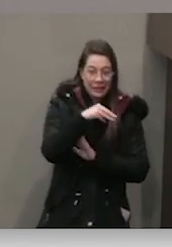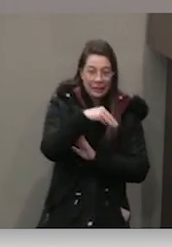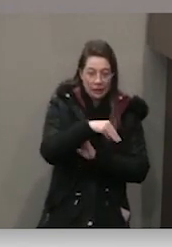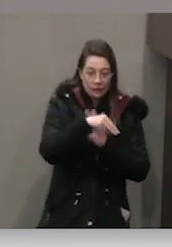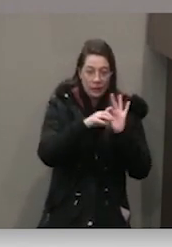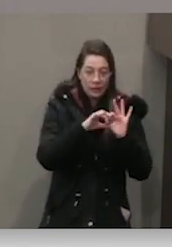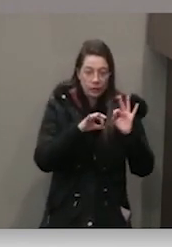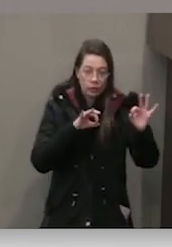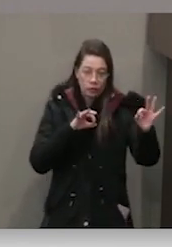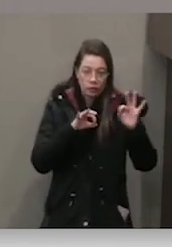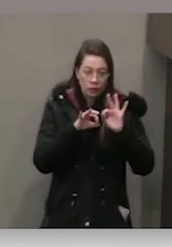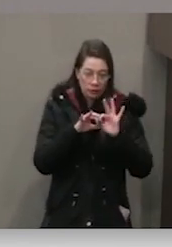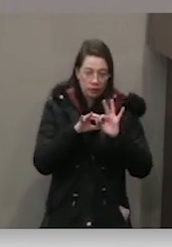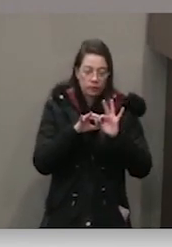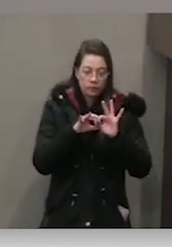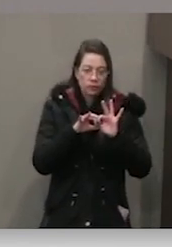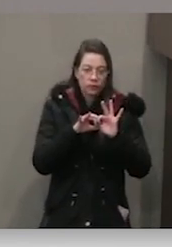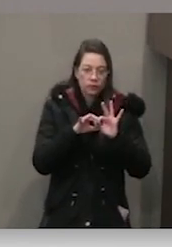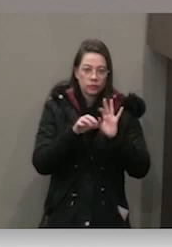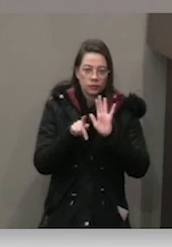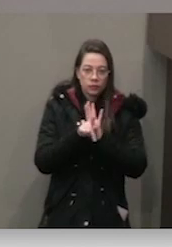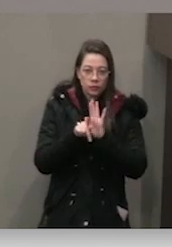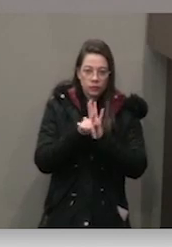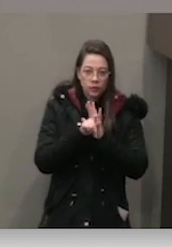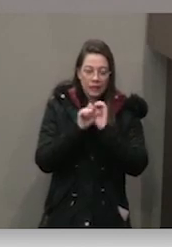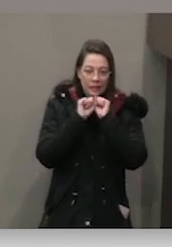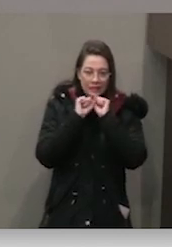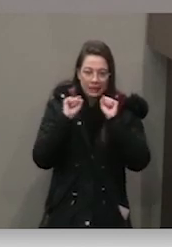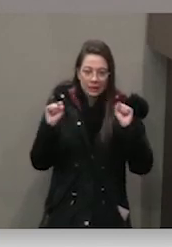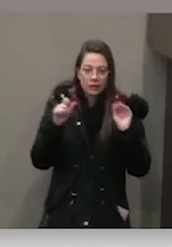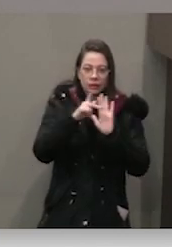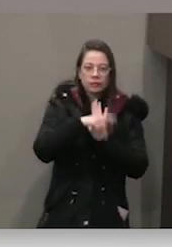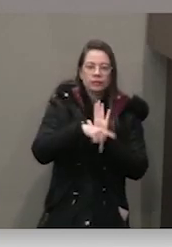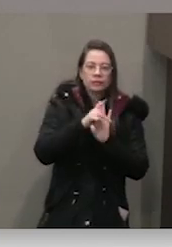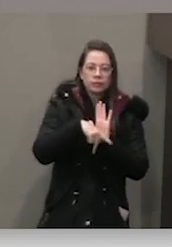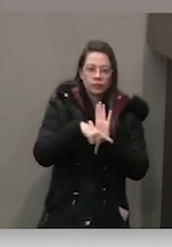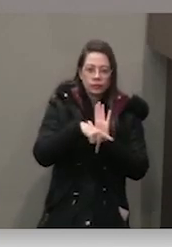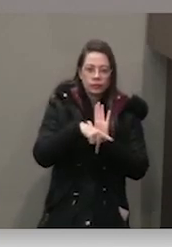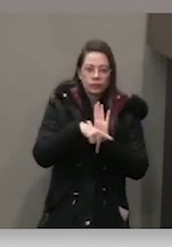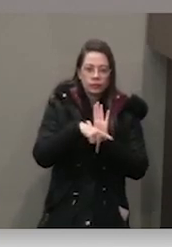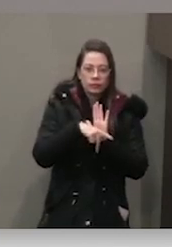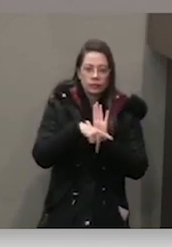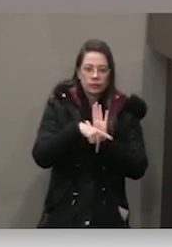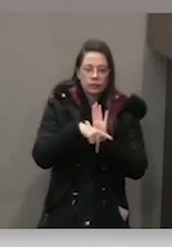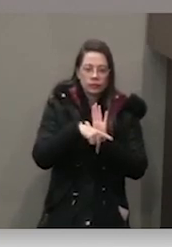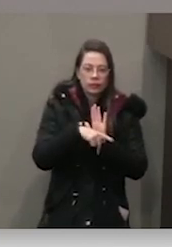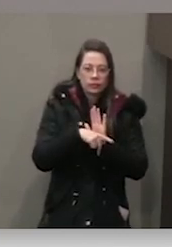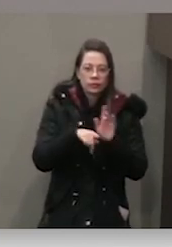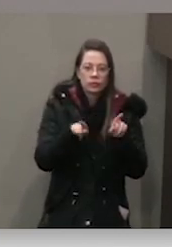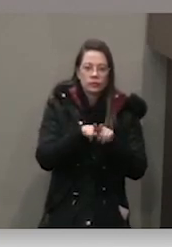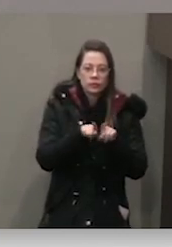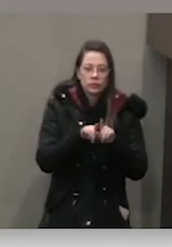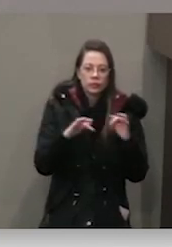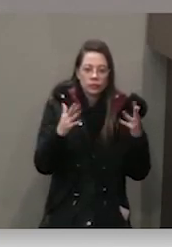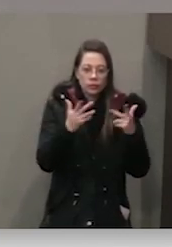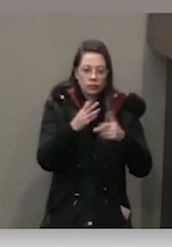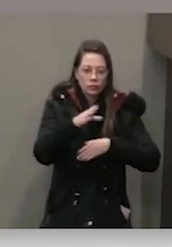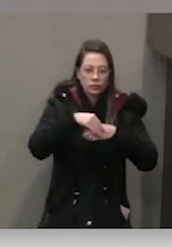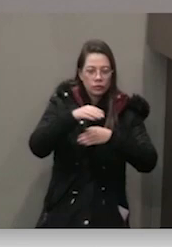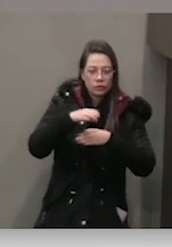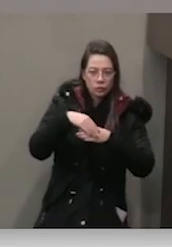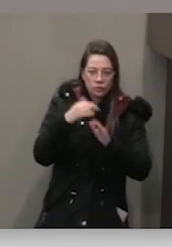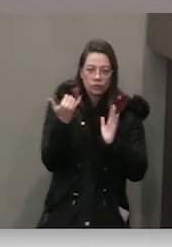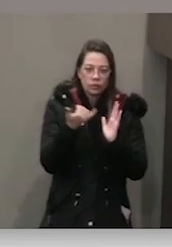tanto pela Secretaria de Planejamento, os pareceres foram nesse intuito.